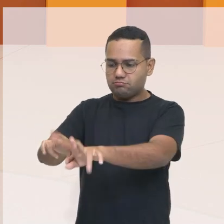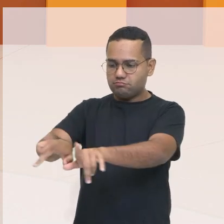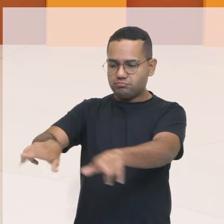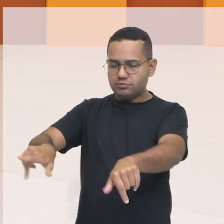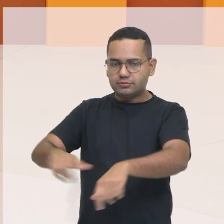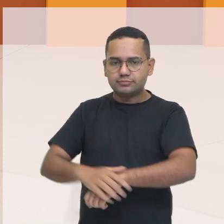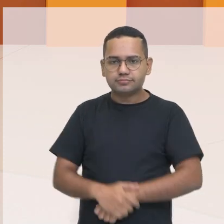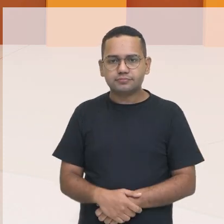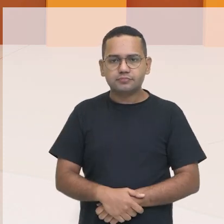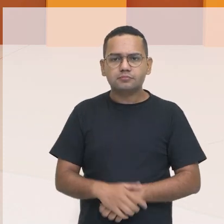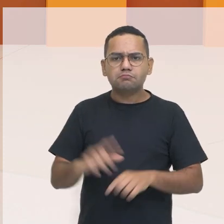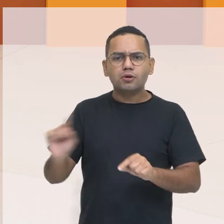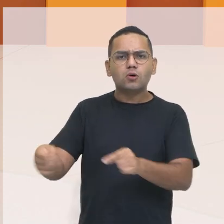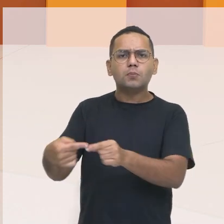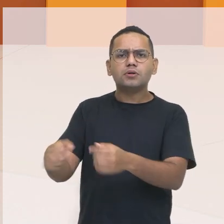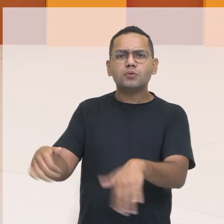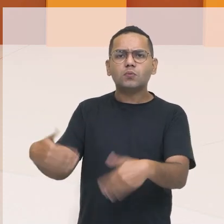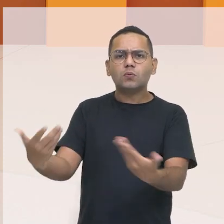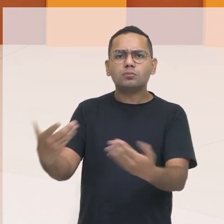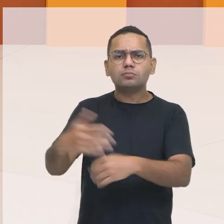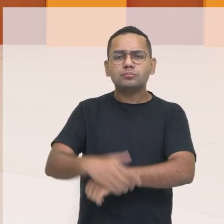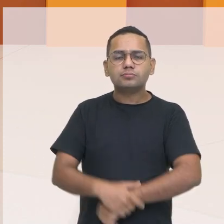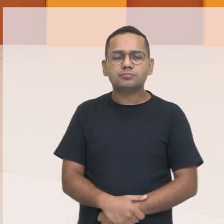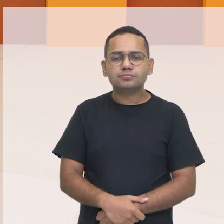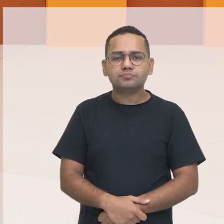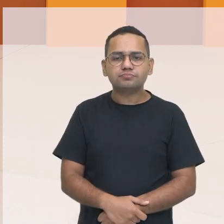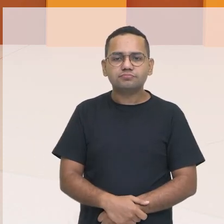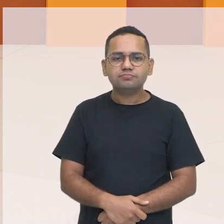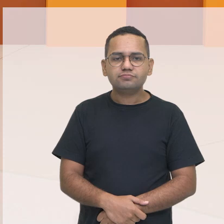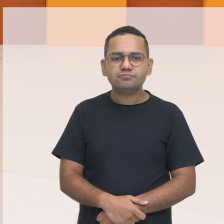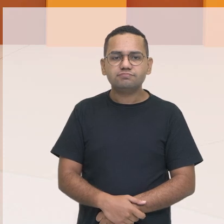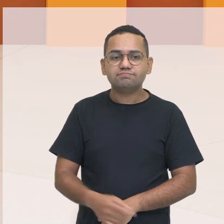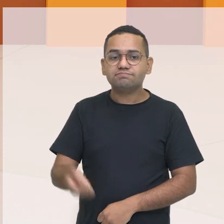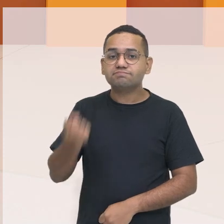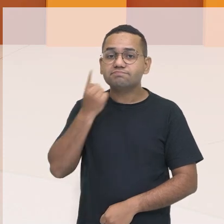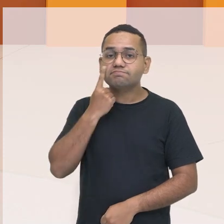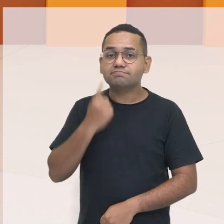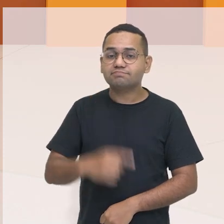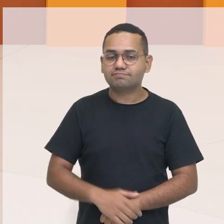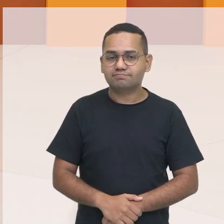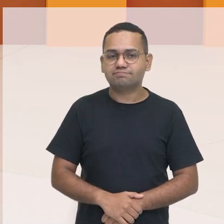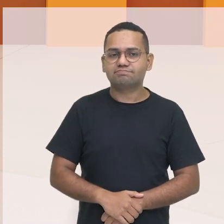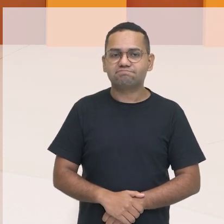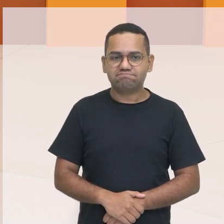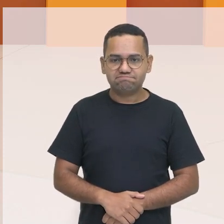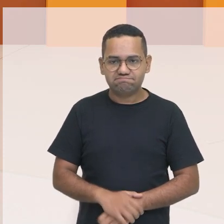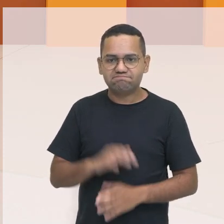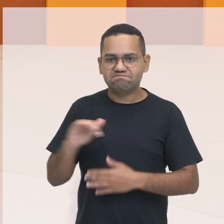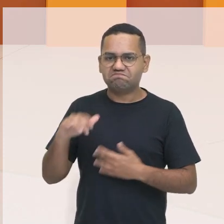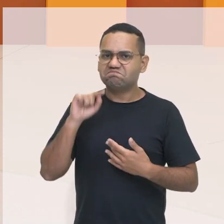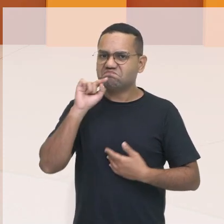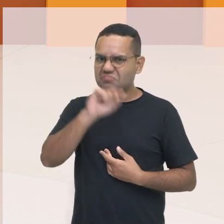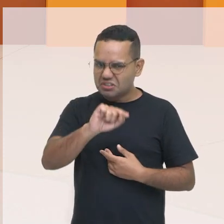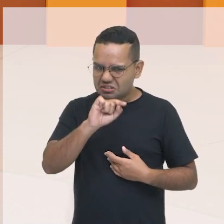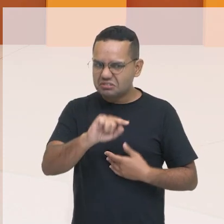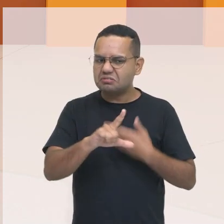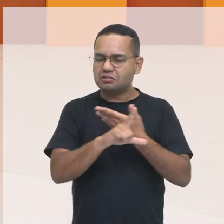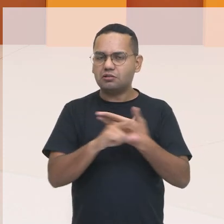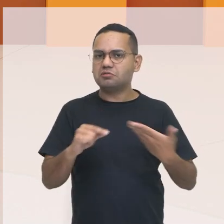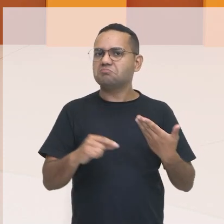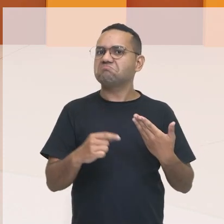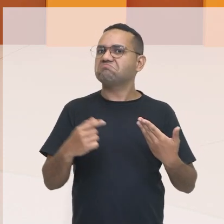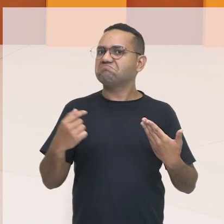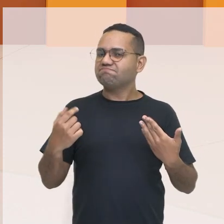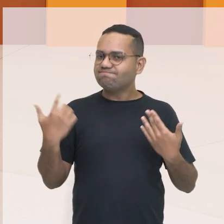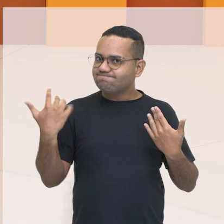vai falar que faz parte desse micropoder aí? Da microfísica? Vamos ver aqui. Olha só, Foucault é danado no seu